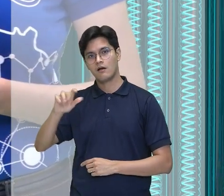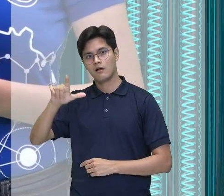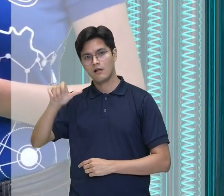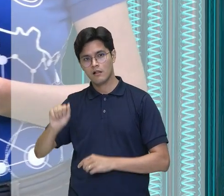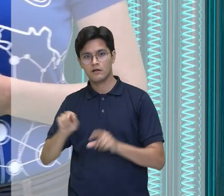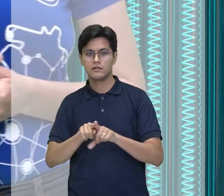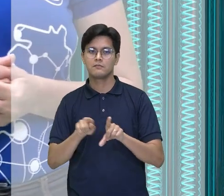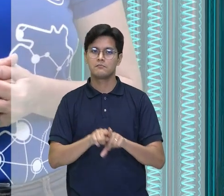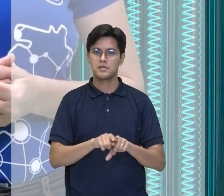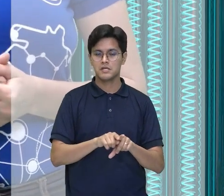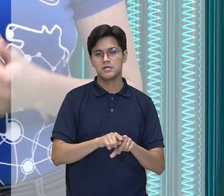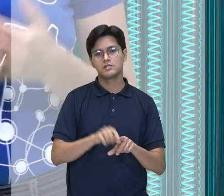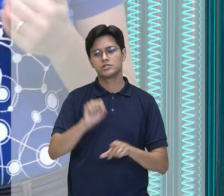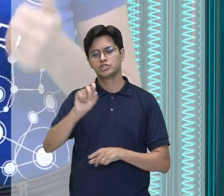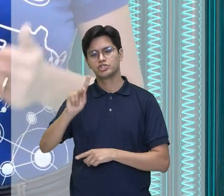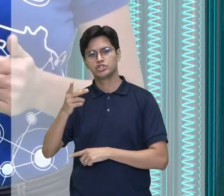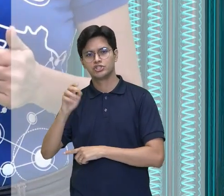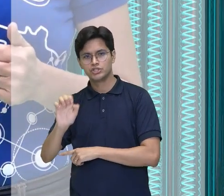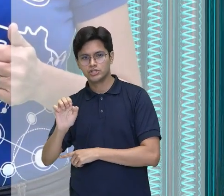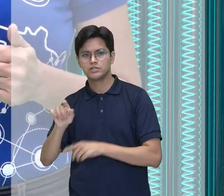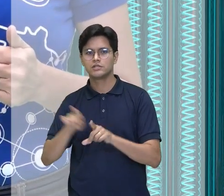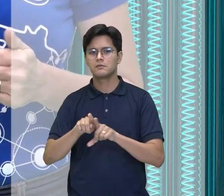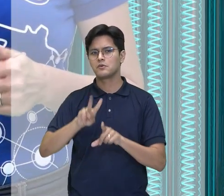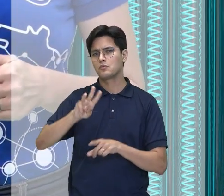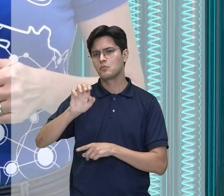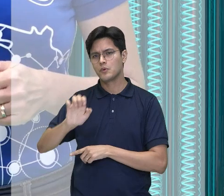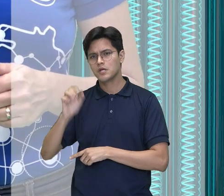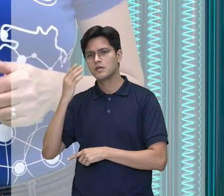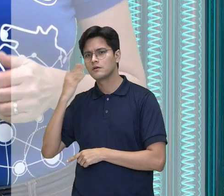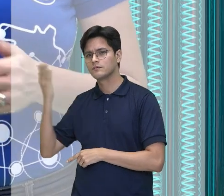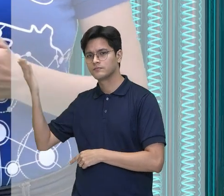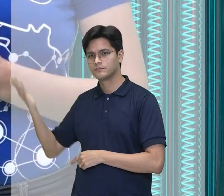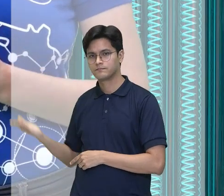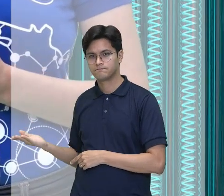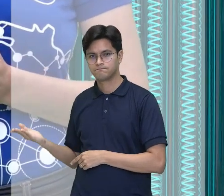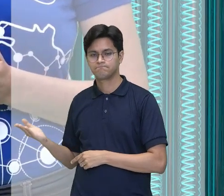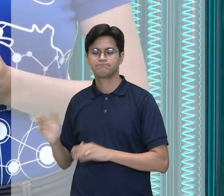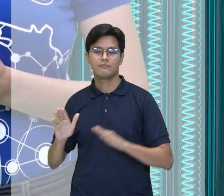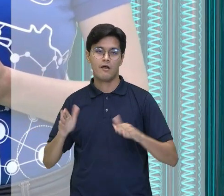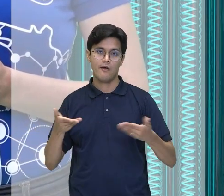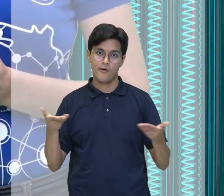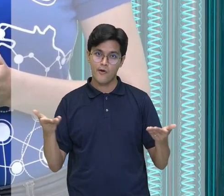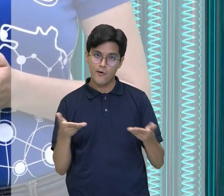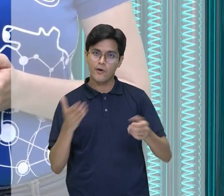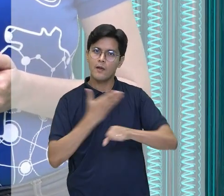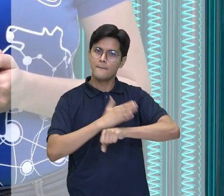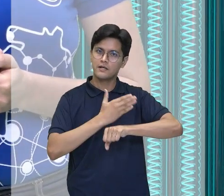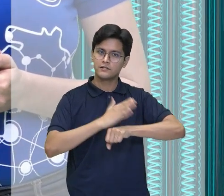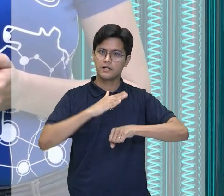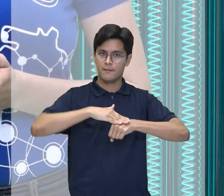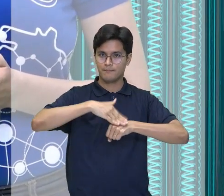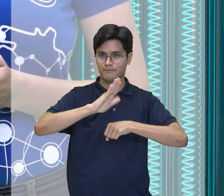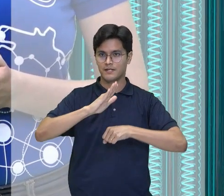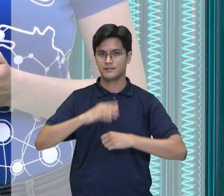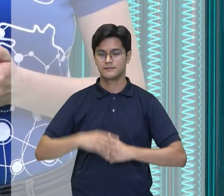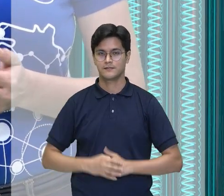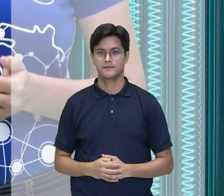we listen to him. Right? Vamos exercitar um pouquinho mais, acompanhem comigo.